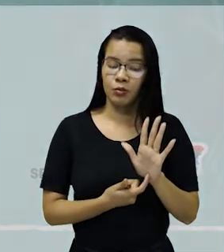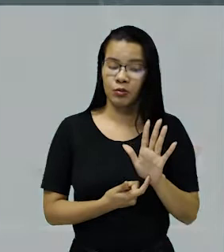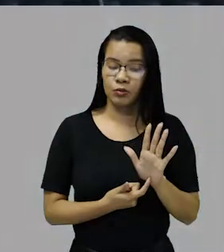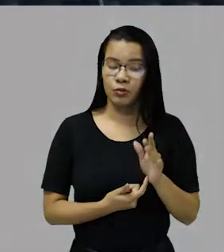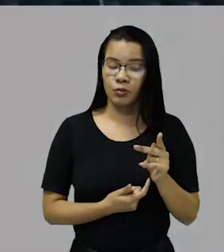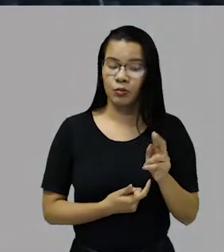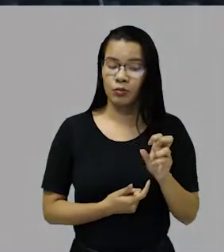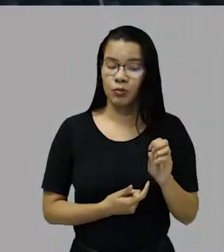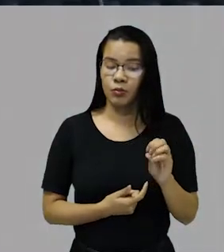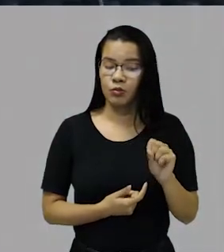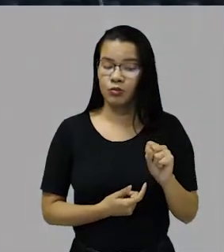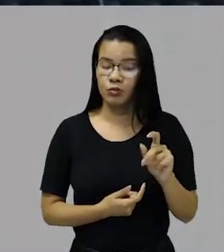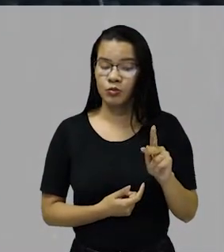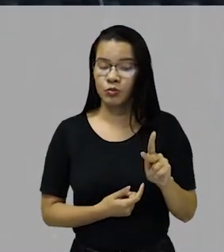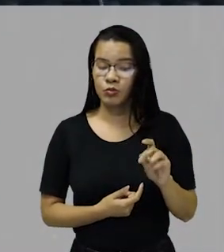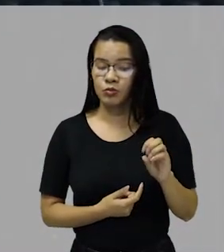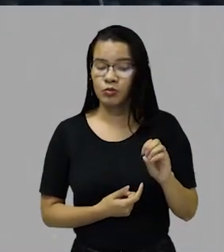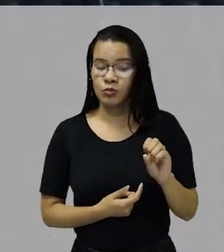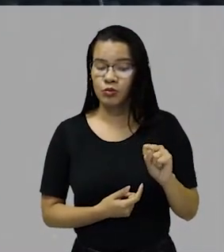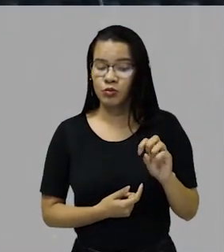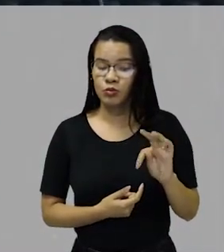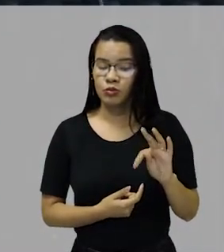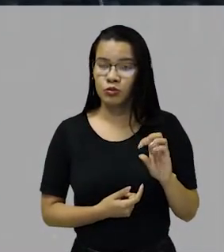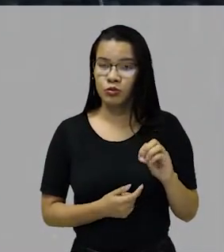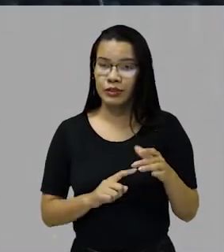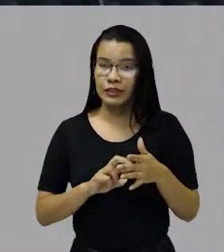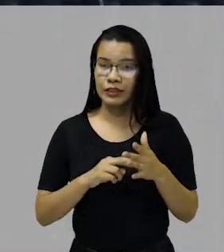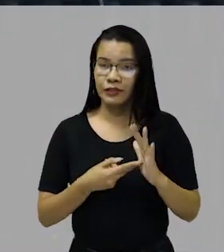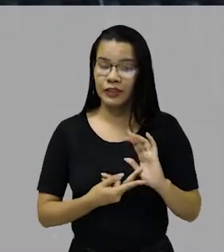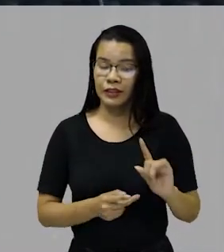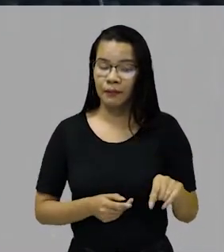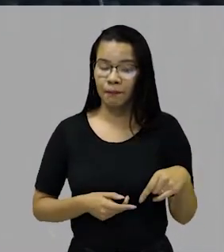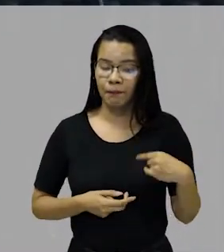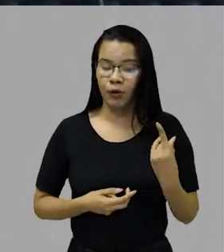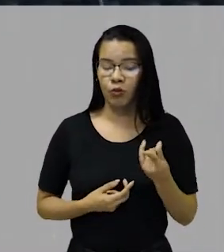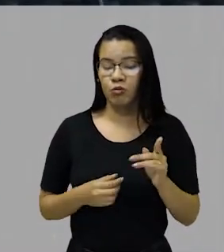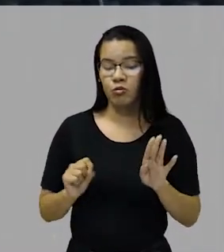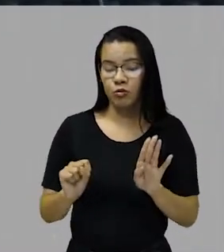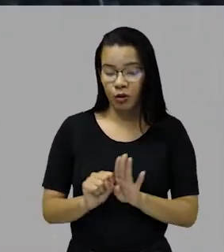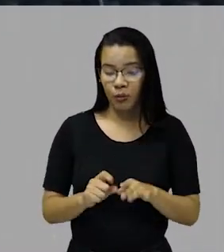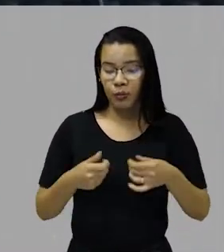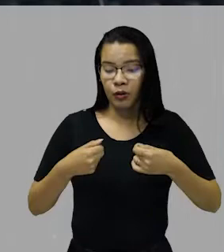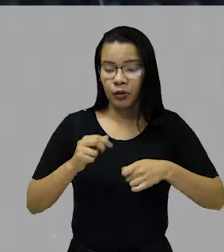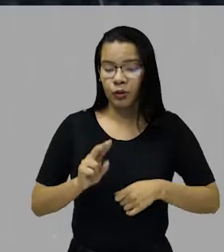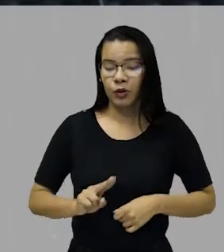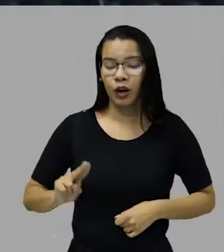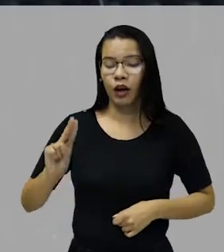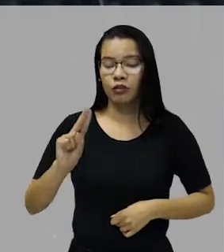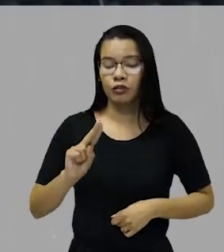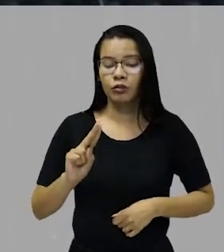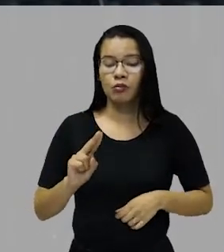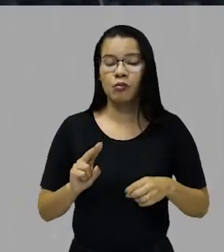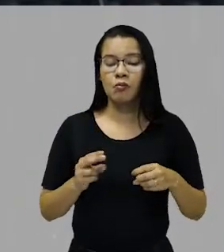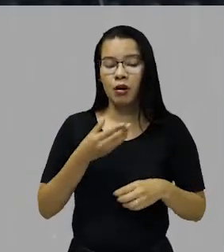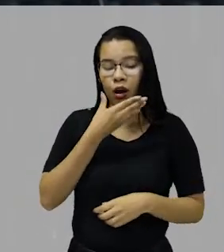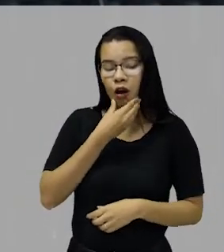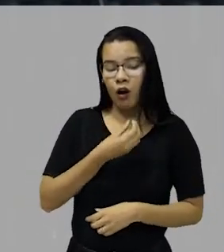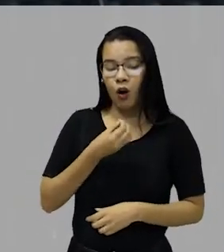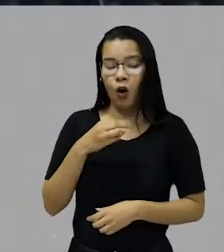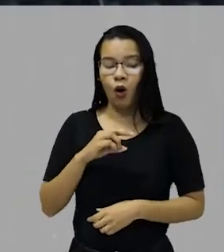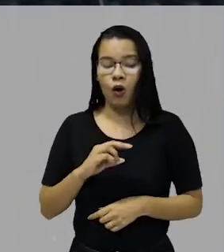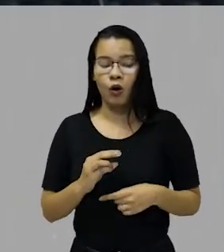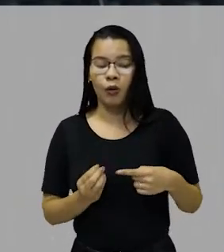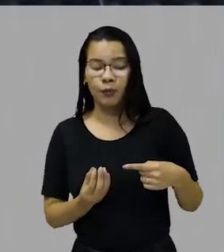ou seja, depois do substantivo, podemos colocá-lo no masculino, plural, ou concordá-lo com o núcleo